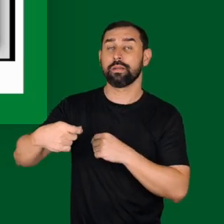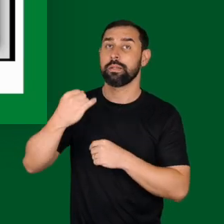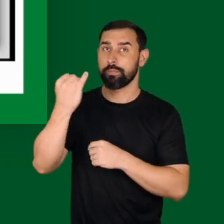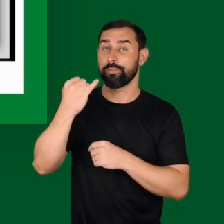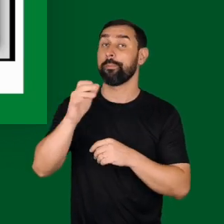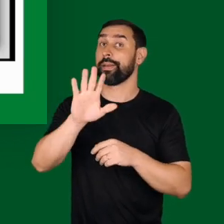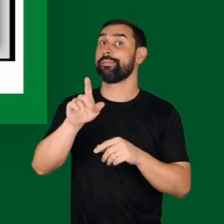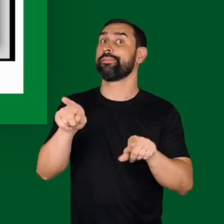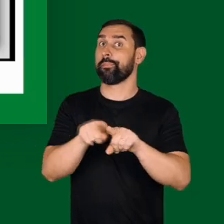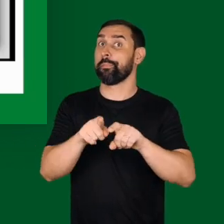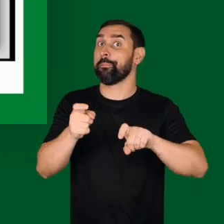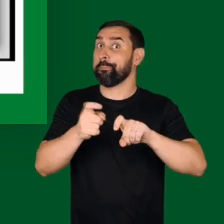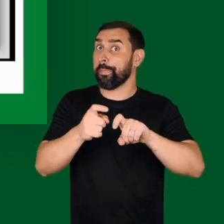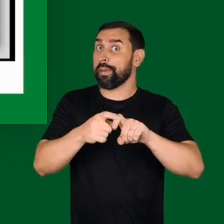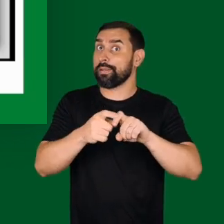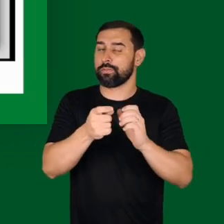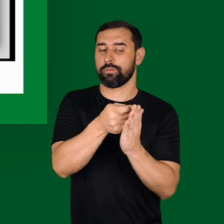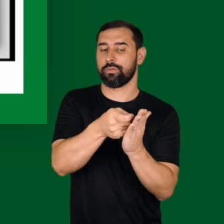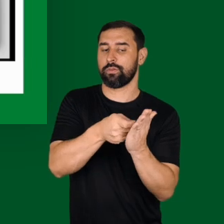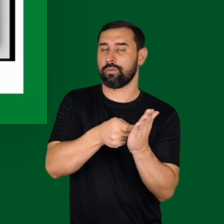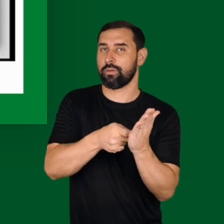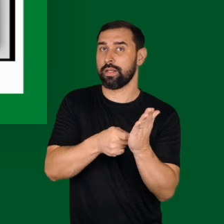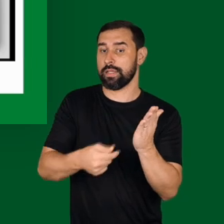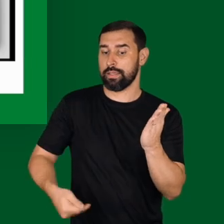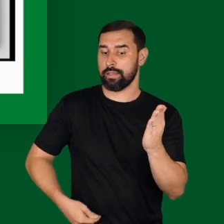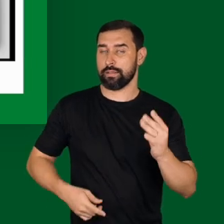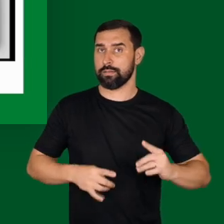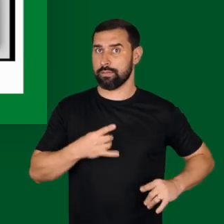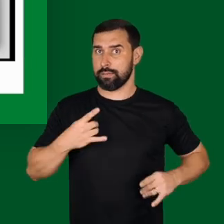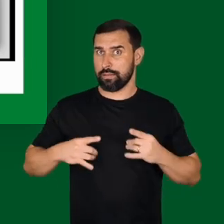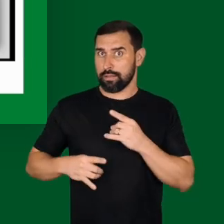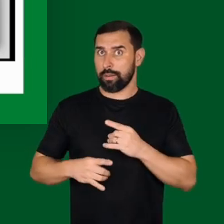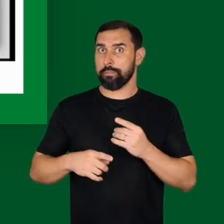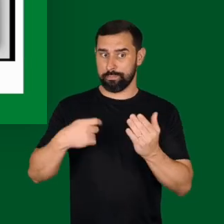portando a sua receita médica, né, do uso da insulina.